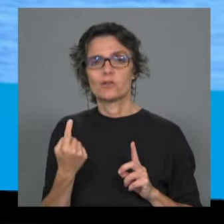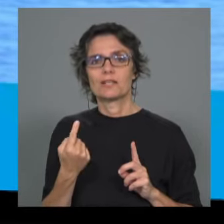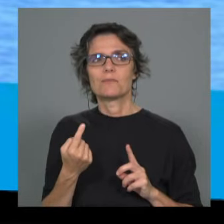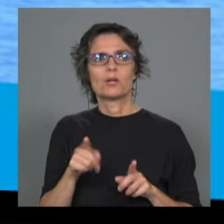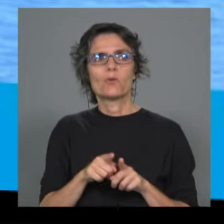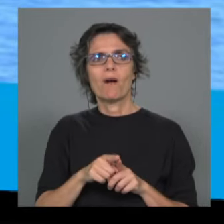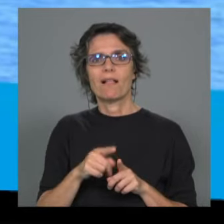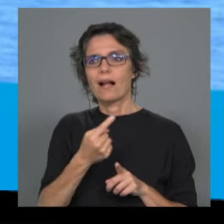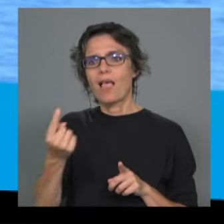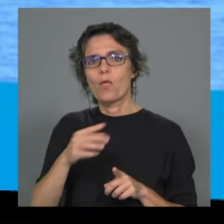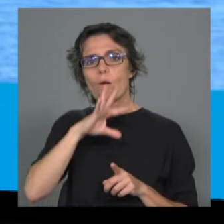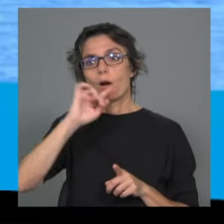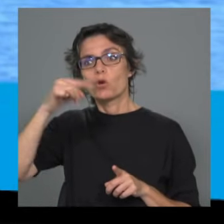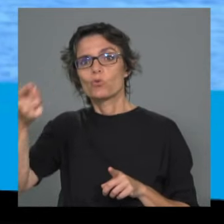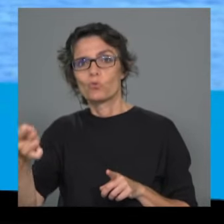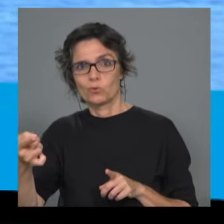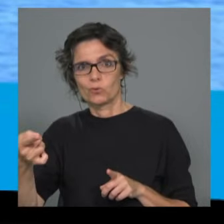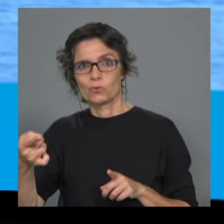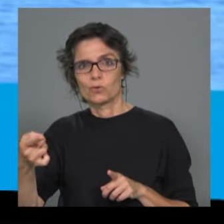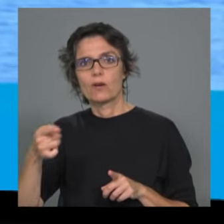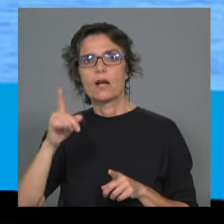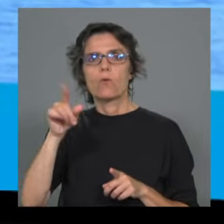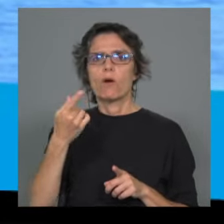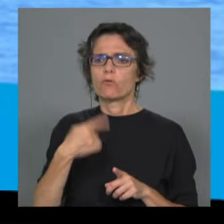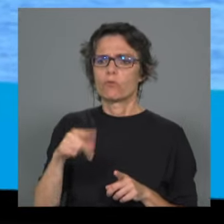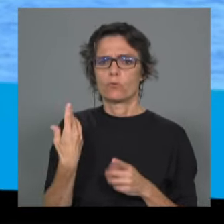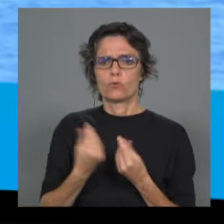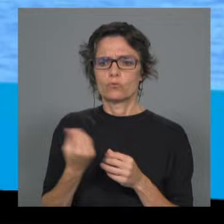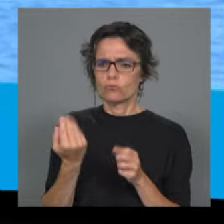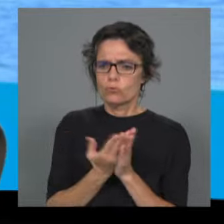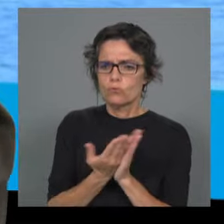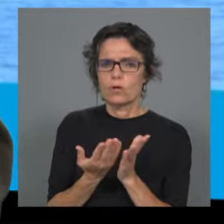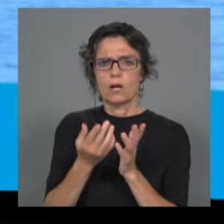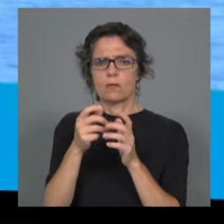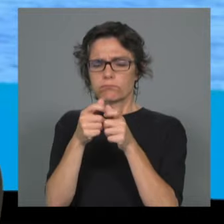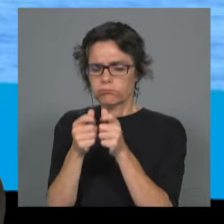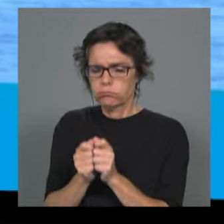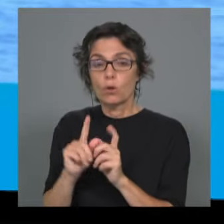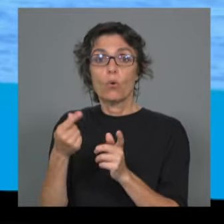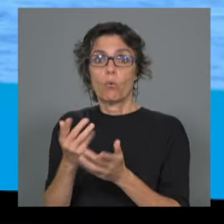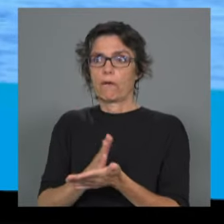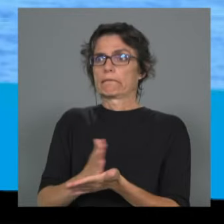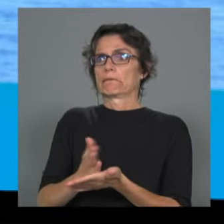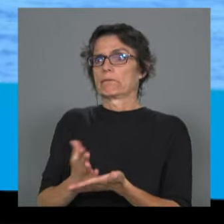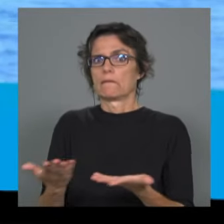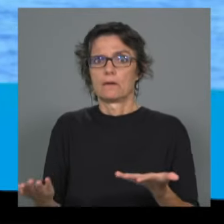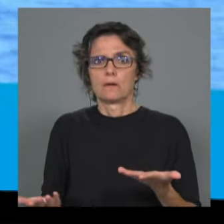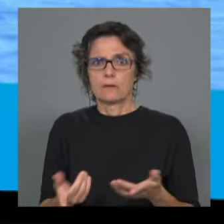facto é importante, quer nos momentos de estudo, nos momentos de oração, nos momentos das nossas crises, que temos crises afetivas, não